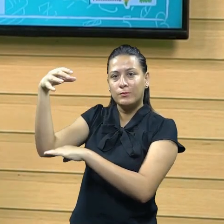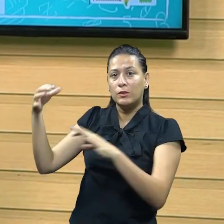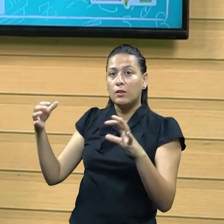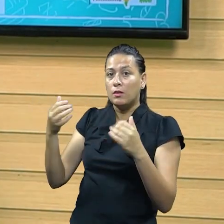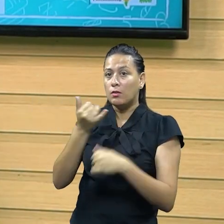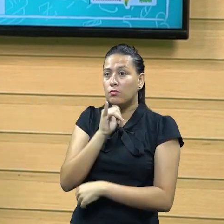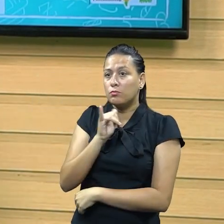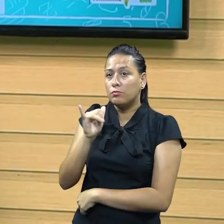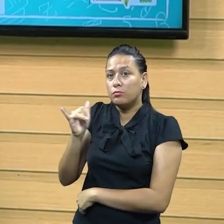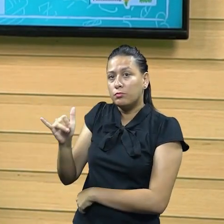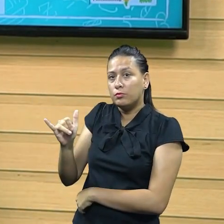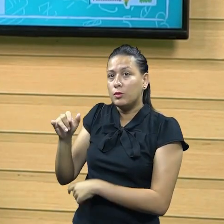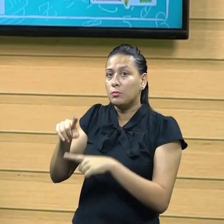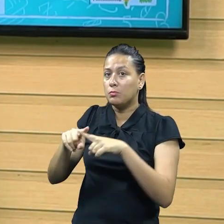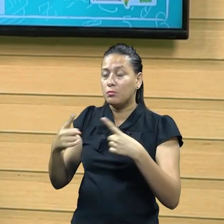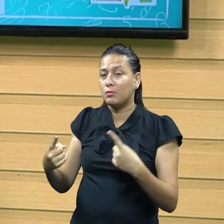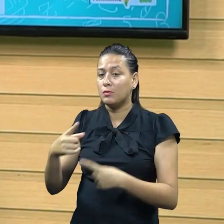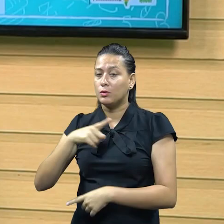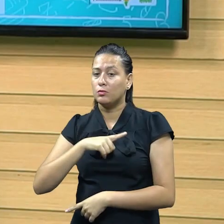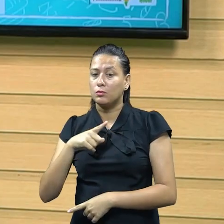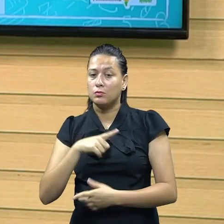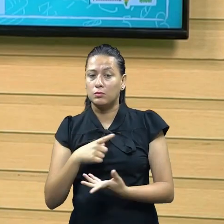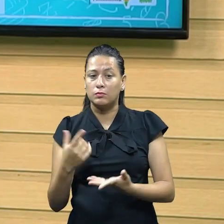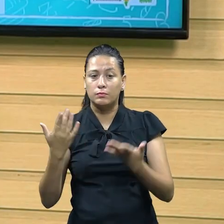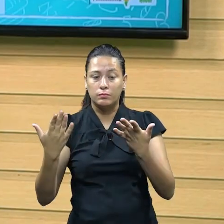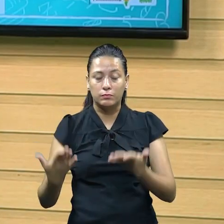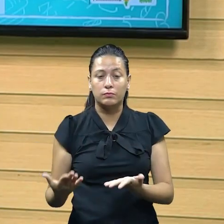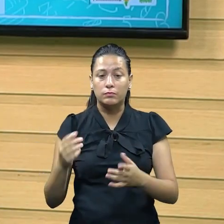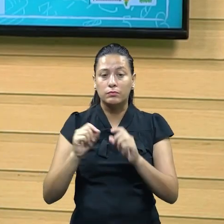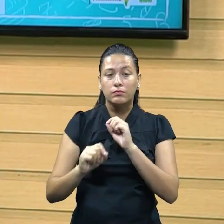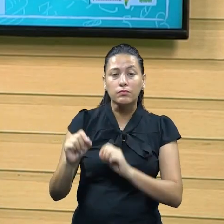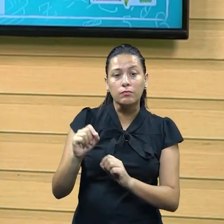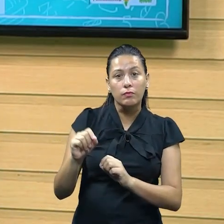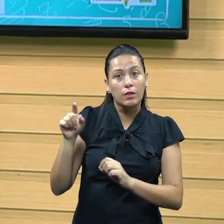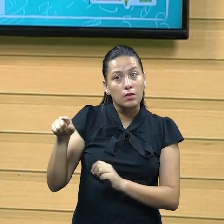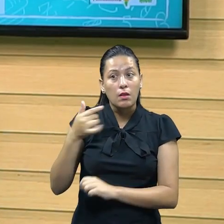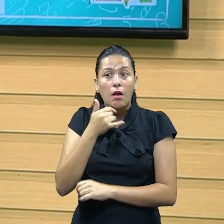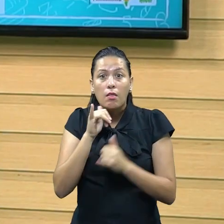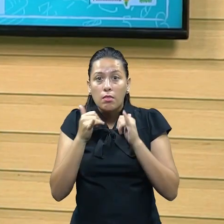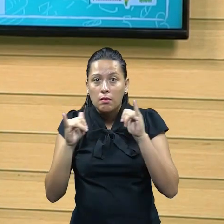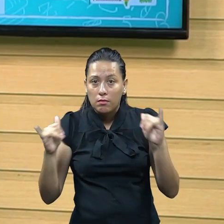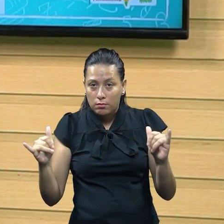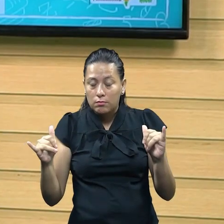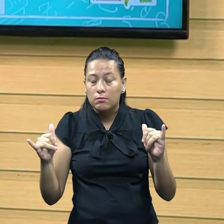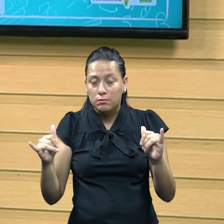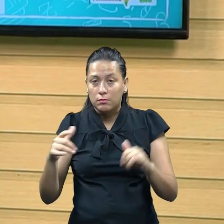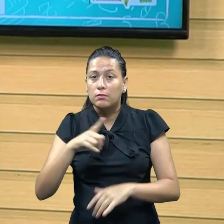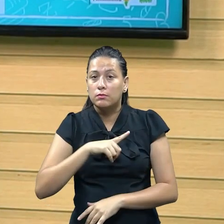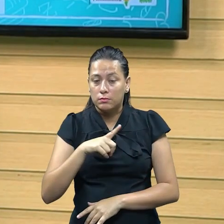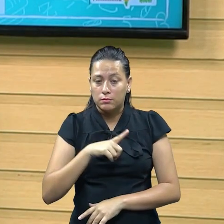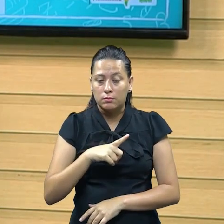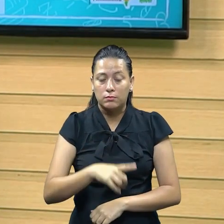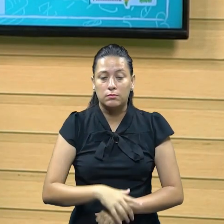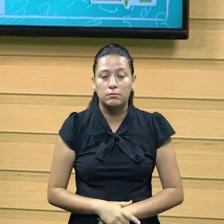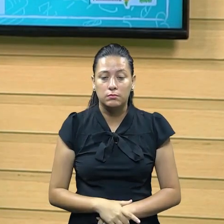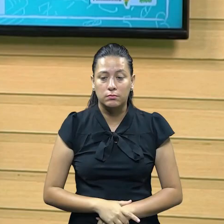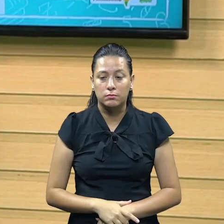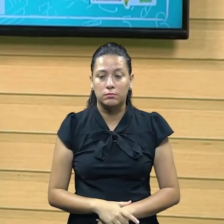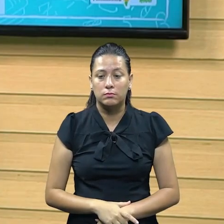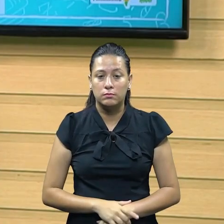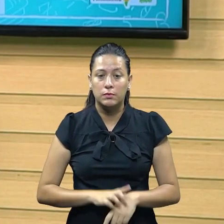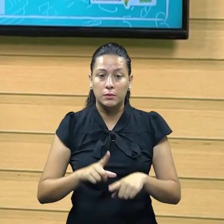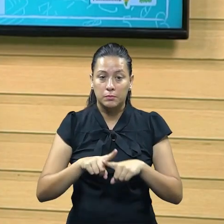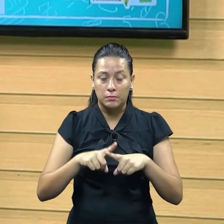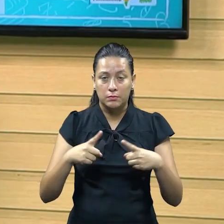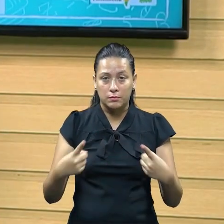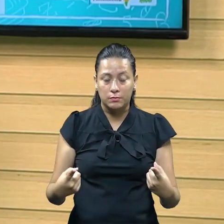Porém, como nós temos uma indutância ali, quer dizer que ali vai passar energia, certo? E quando essa